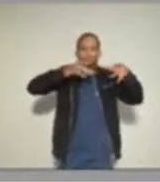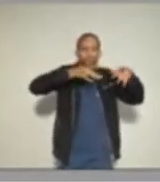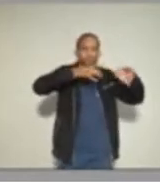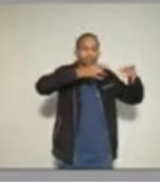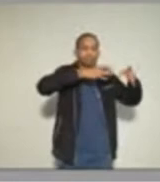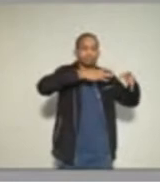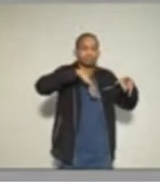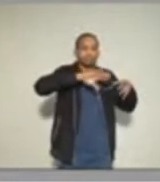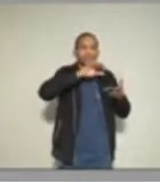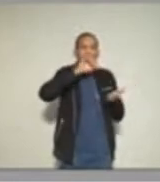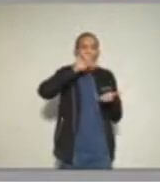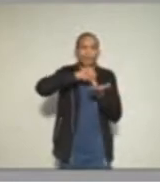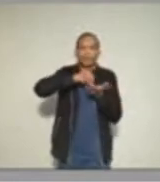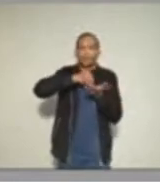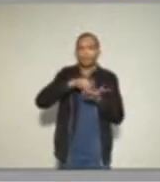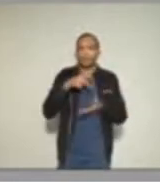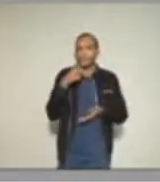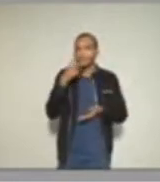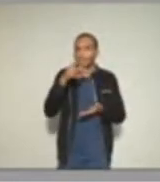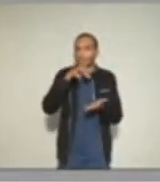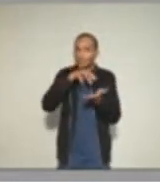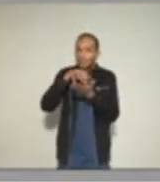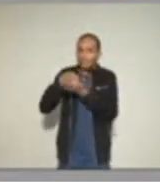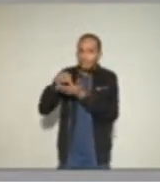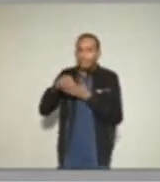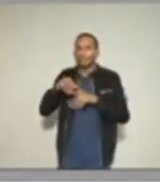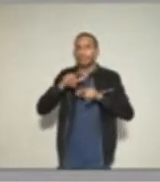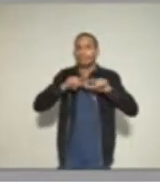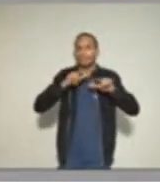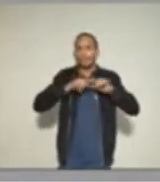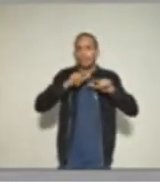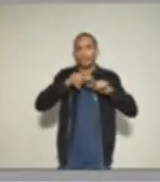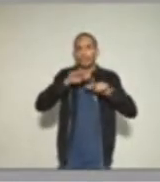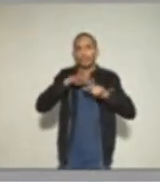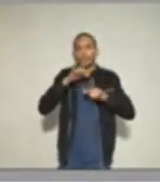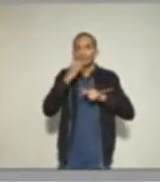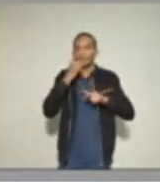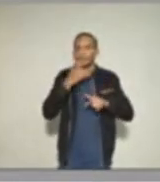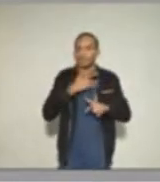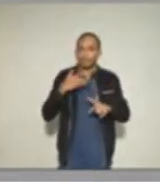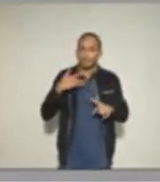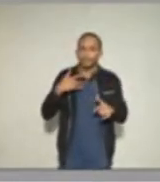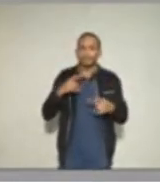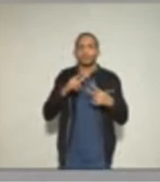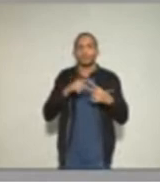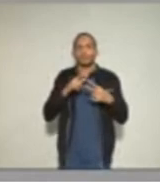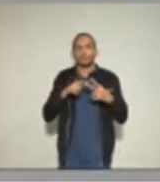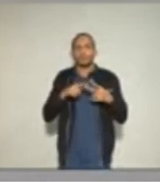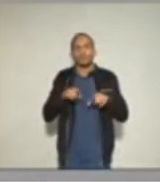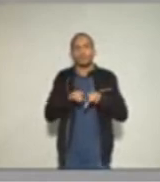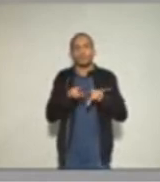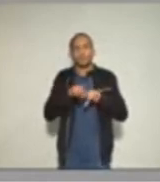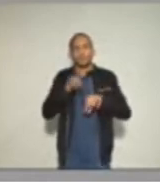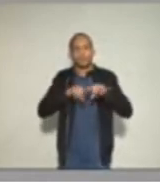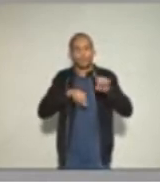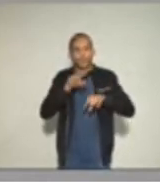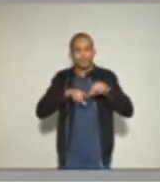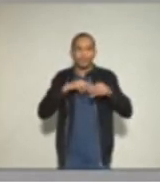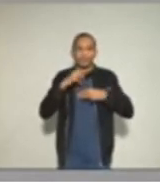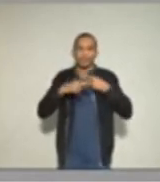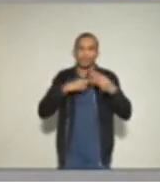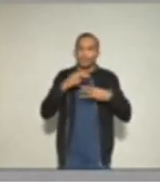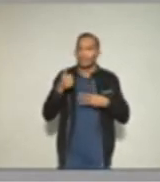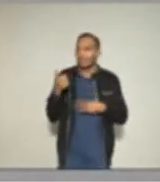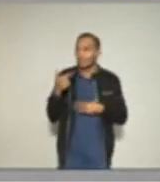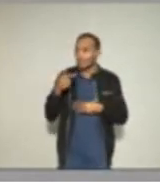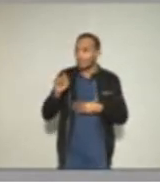da capital, 2 centrais de processamento de resíduos de saúde, 2 centrais de triagem de materiais recicláveis,